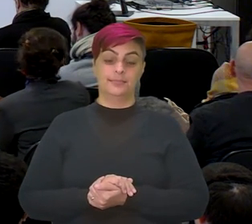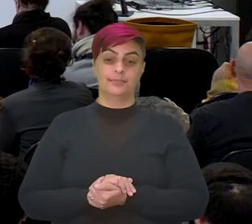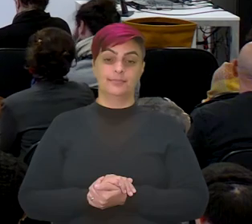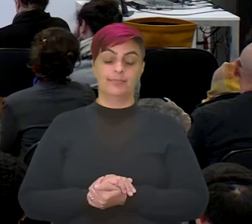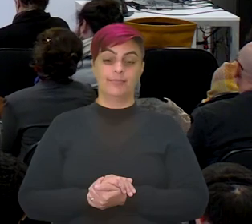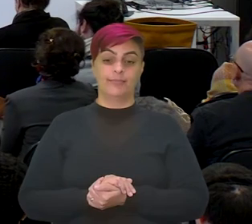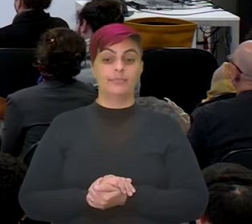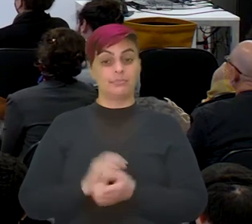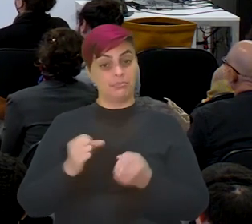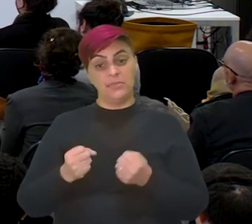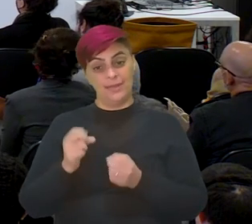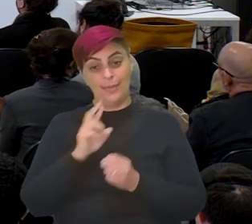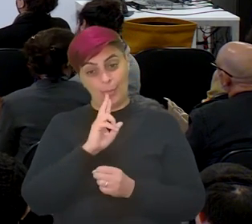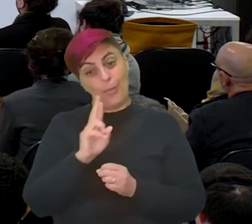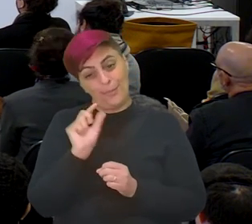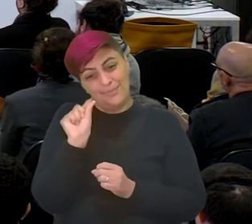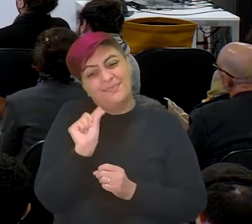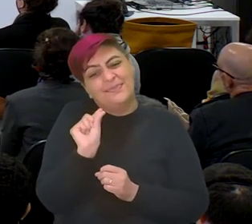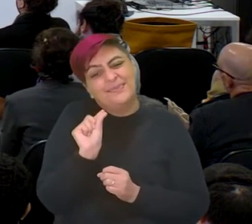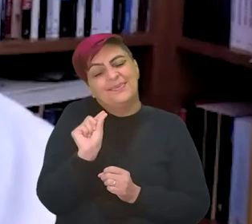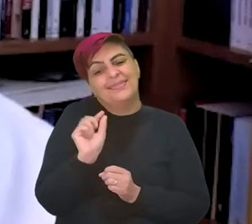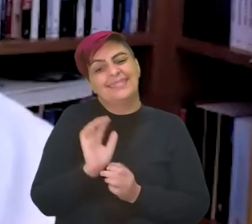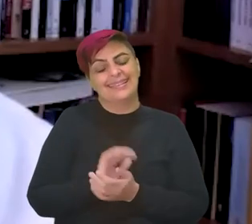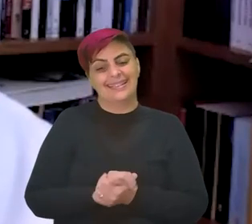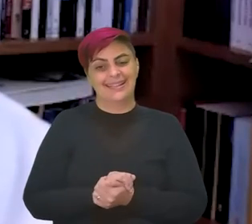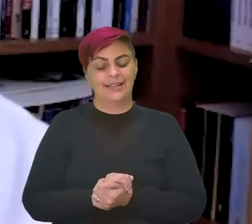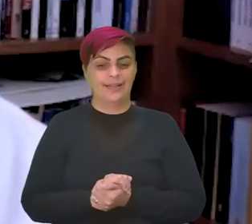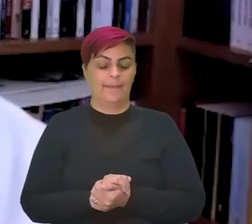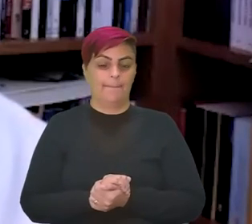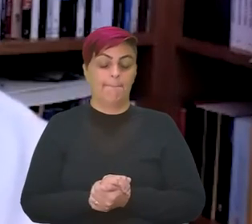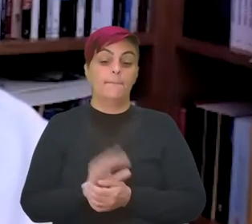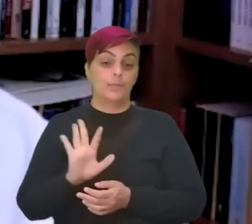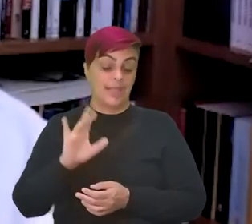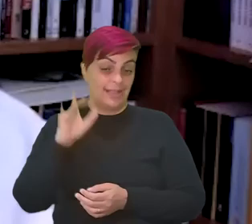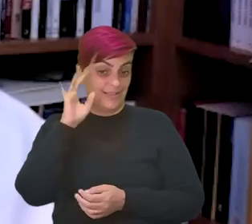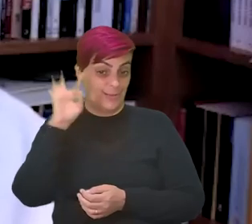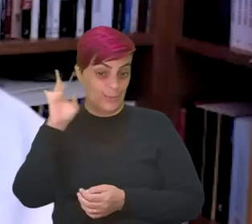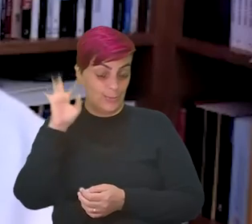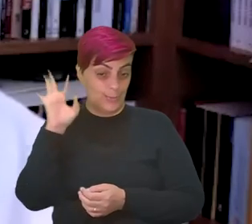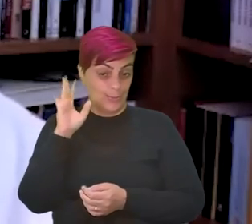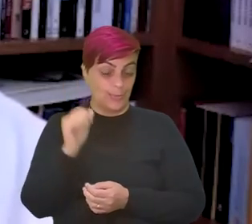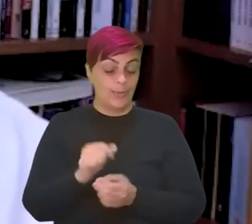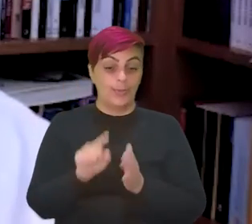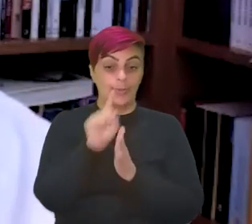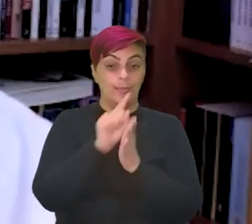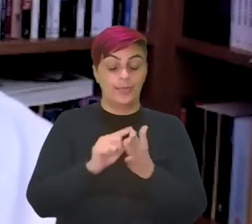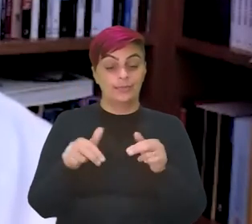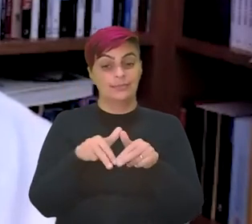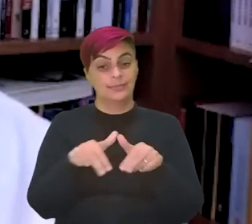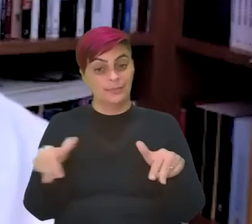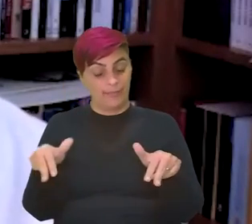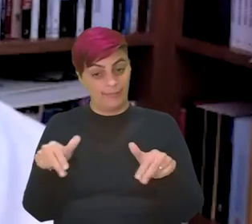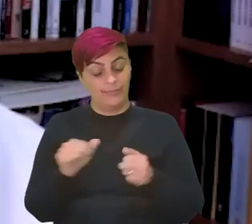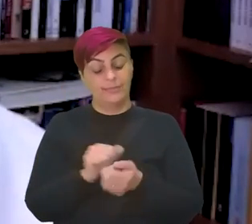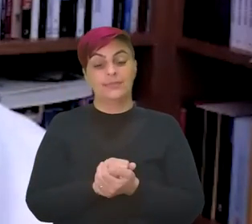Quem sabe eu respondo um pouquinho mais ao Diogo. A teoria e a etnografia. Então, eu acho